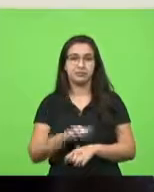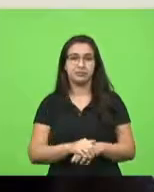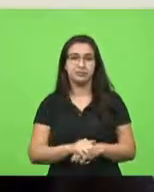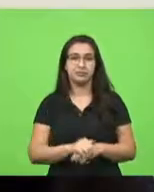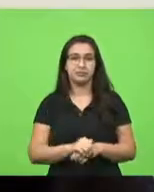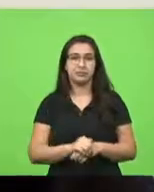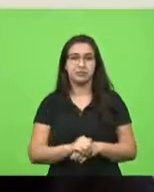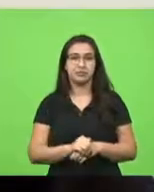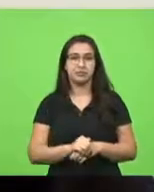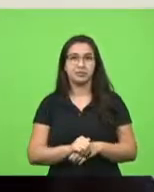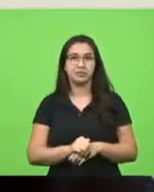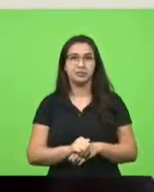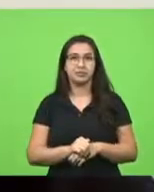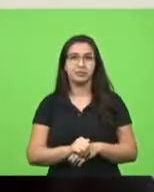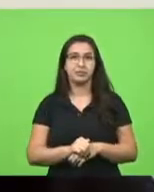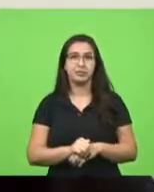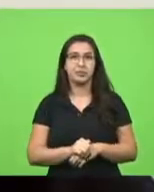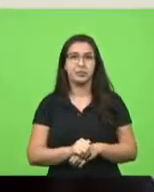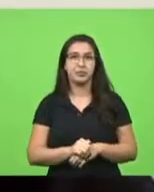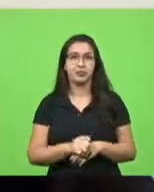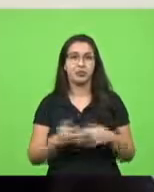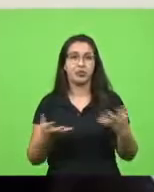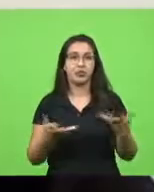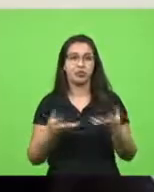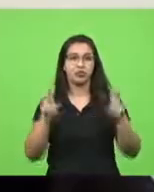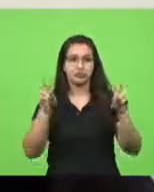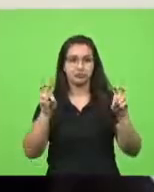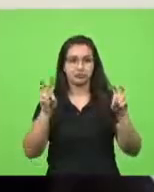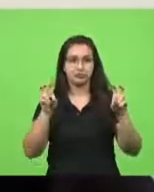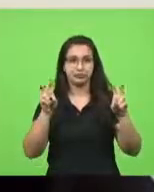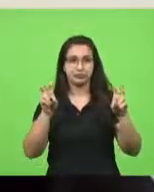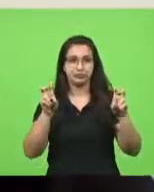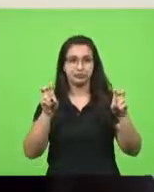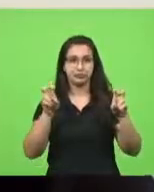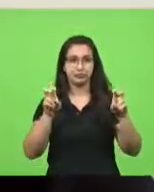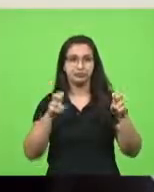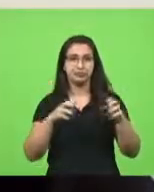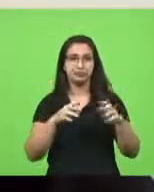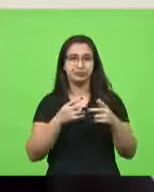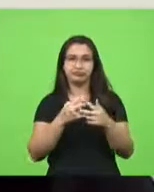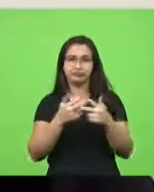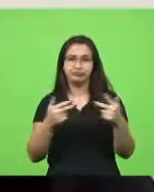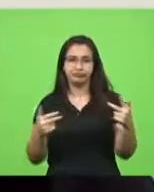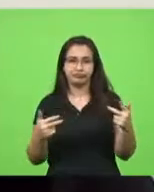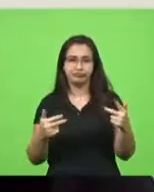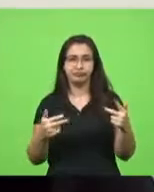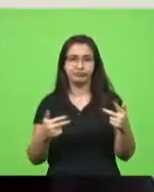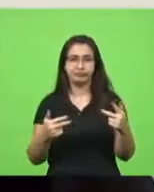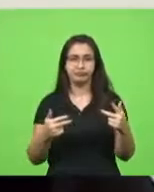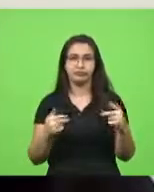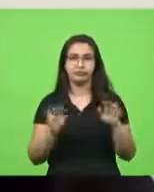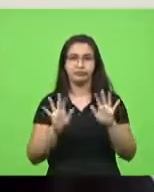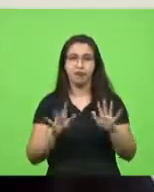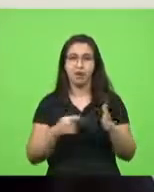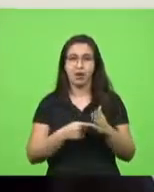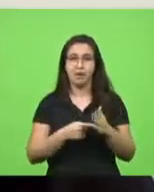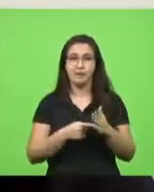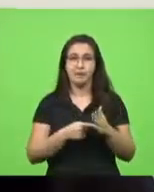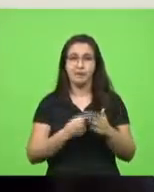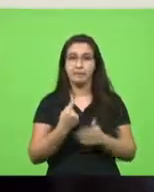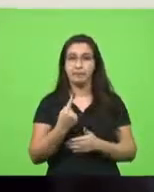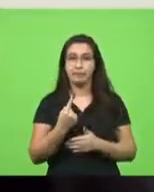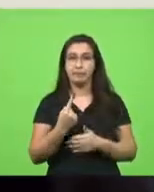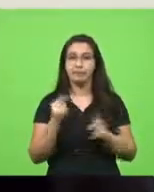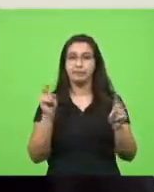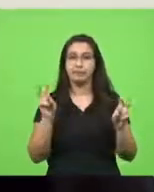falar hoje, nesse momento de 10 minutos, sobre vários temas. Mas eu começaria falando sobre um